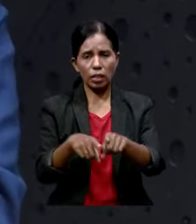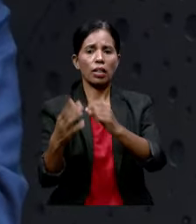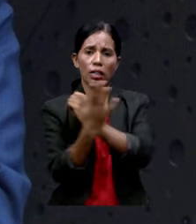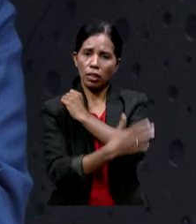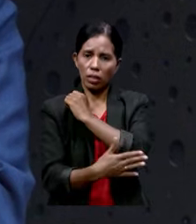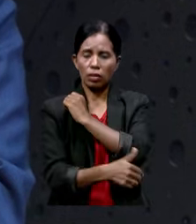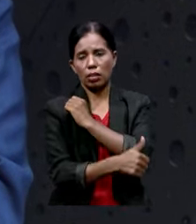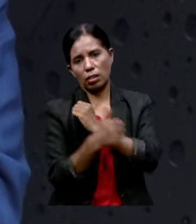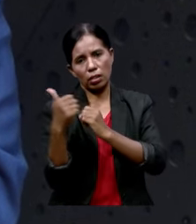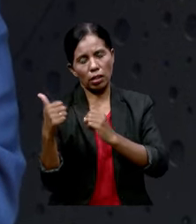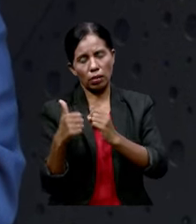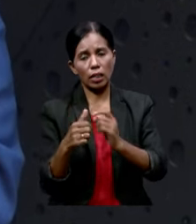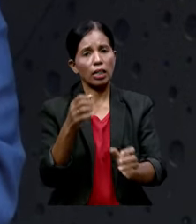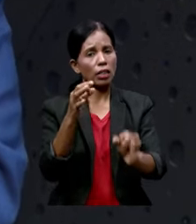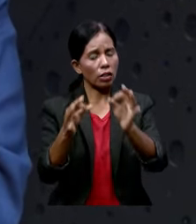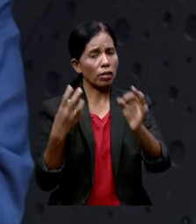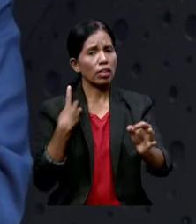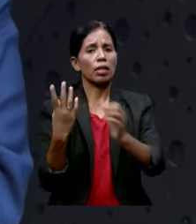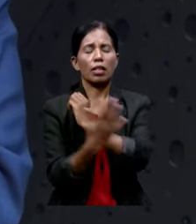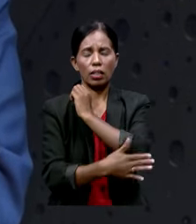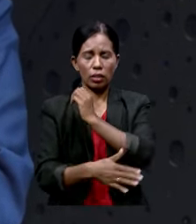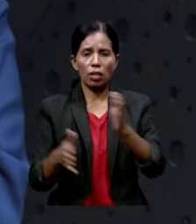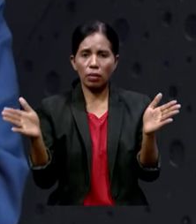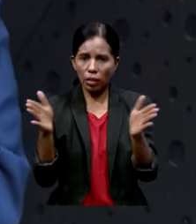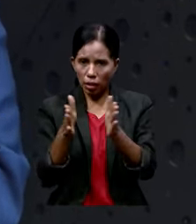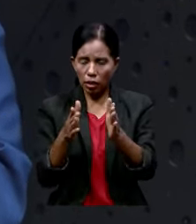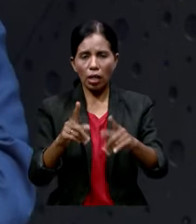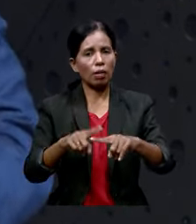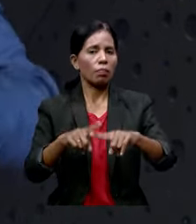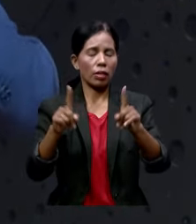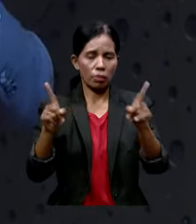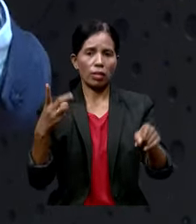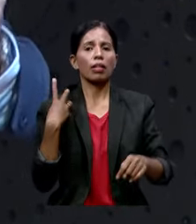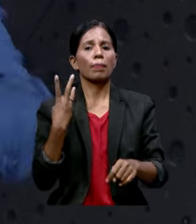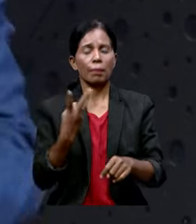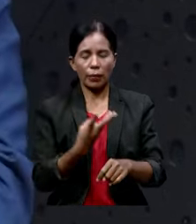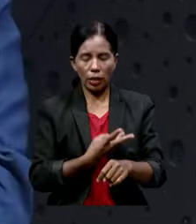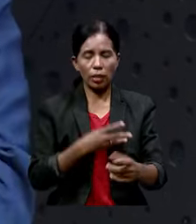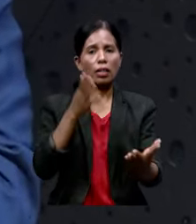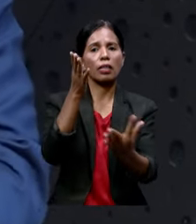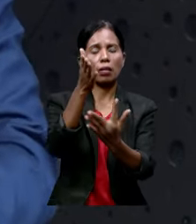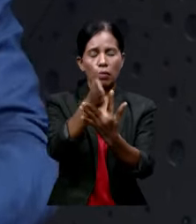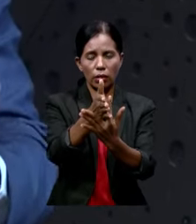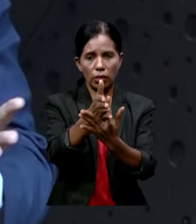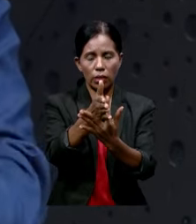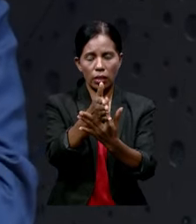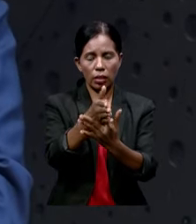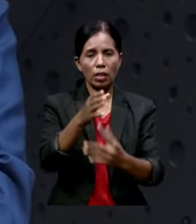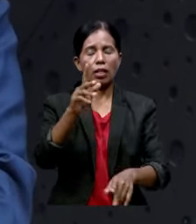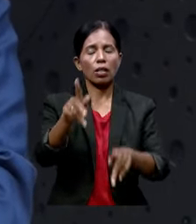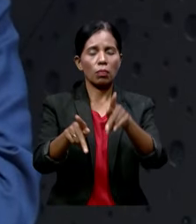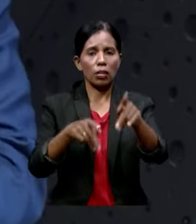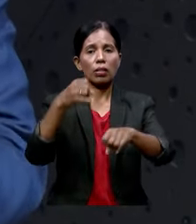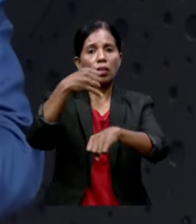seluk. Mesmo que ita país kik, mebe ita tama ona iha comunidade internacional